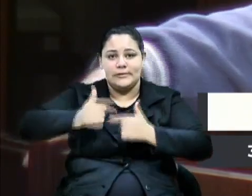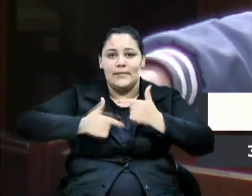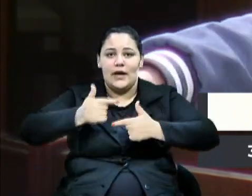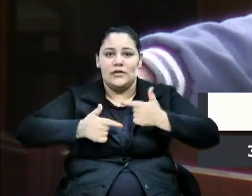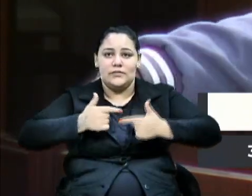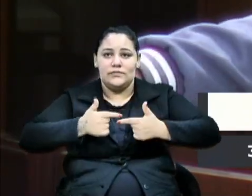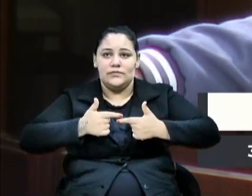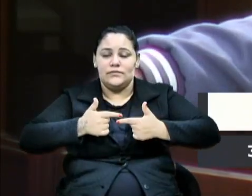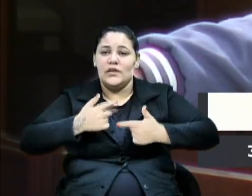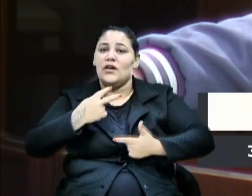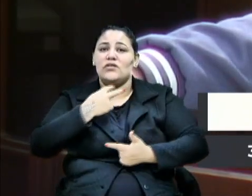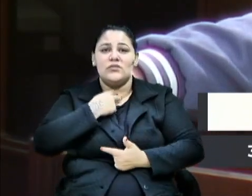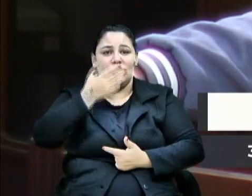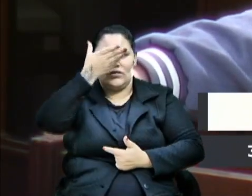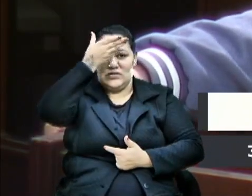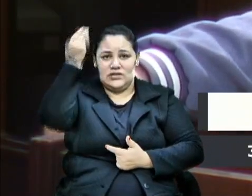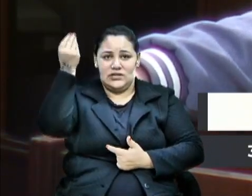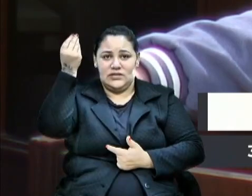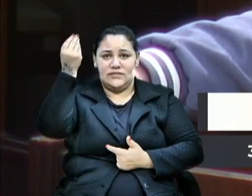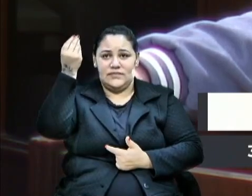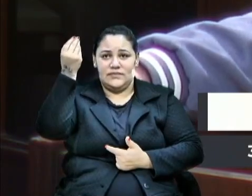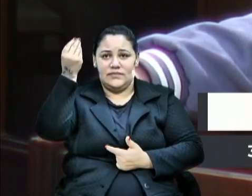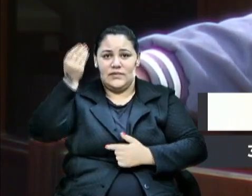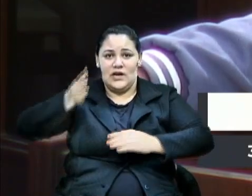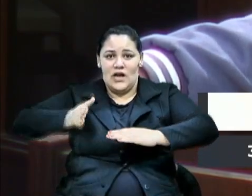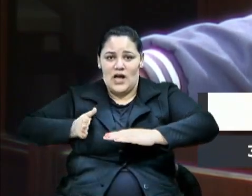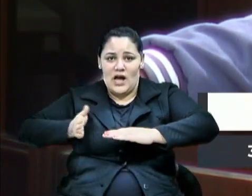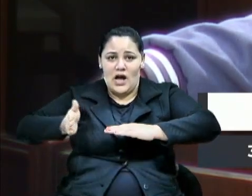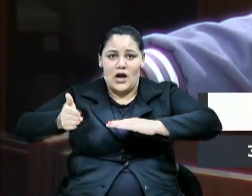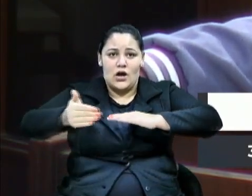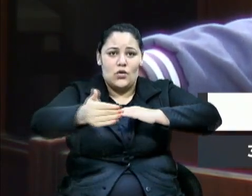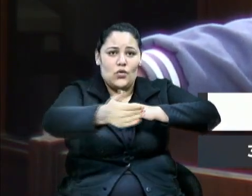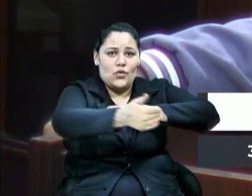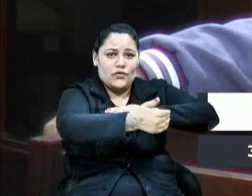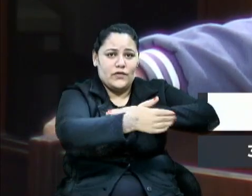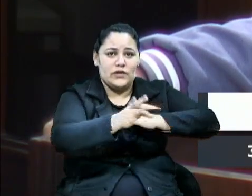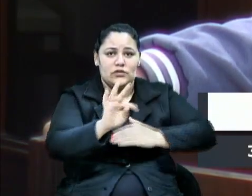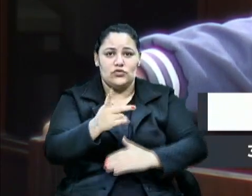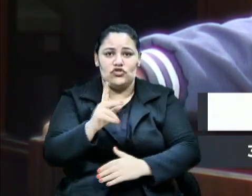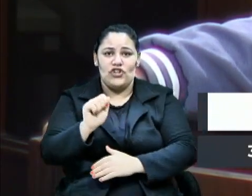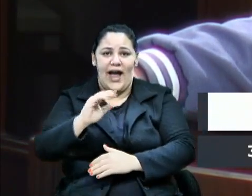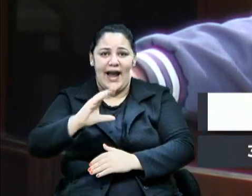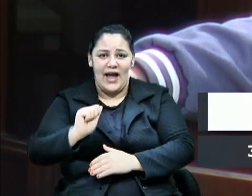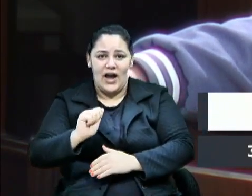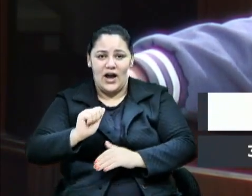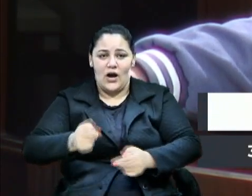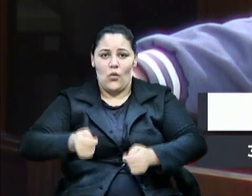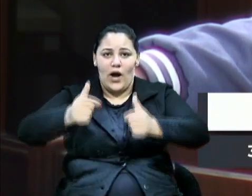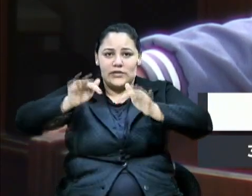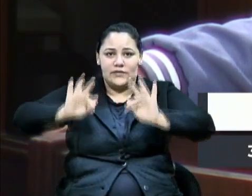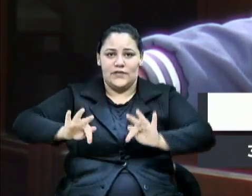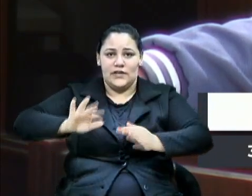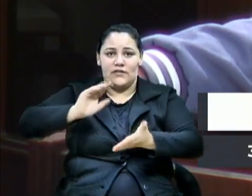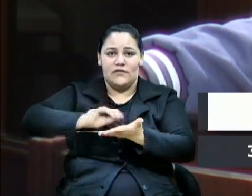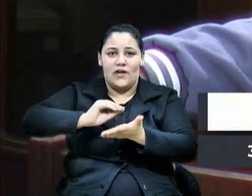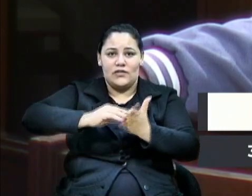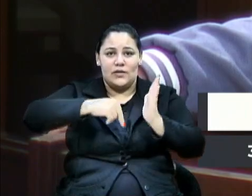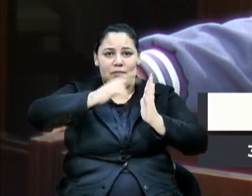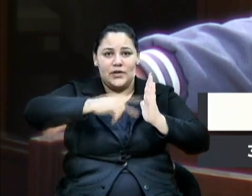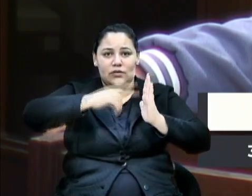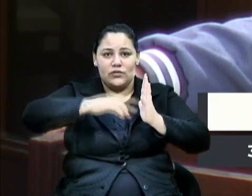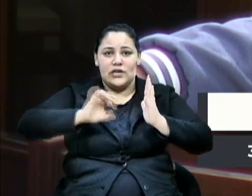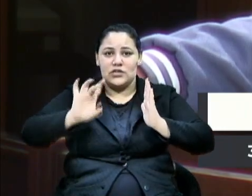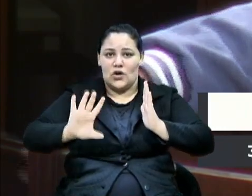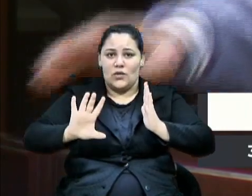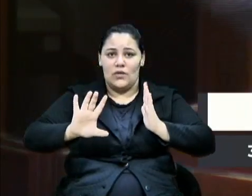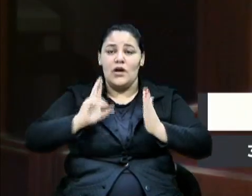jamais posso esquecer. A curva do Tiaca está no finalmente, só falta pintura. Que é uma situação também